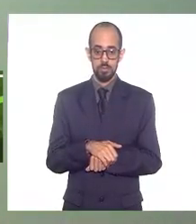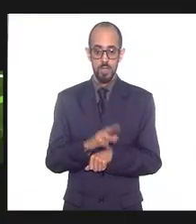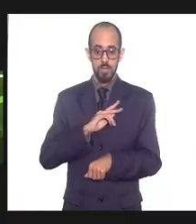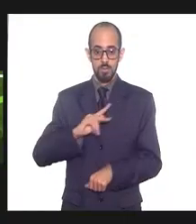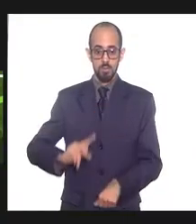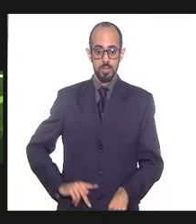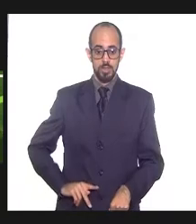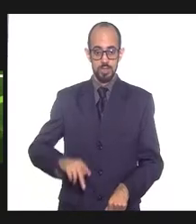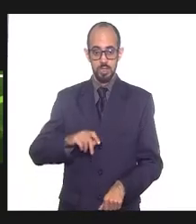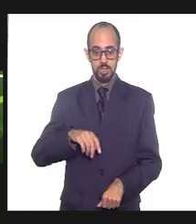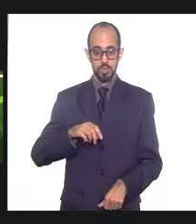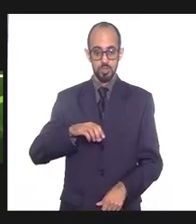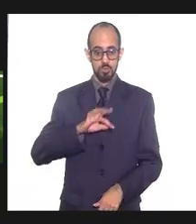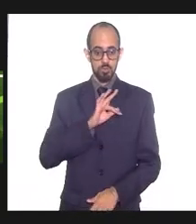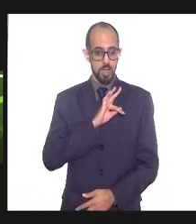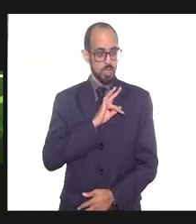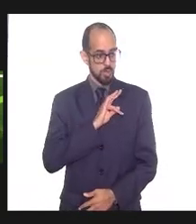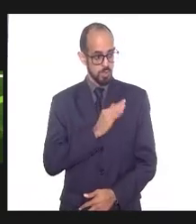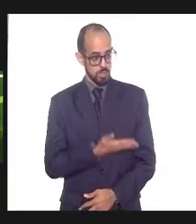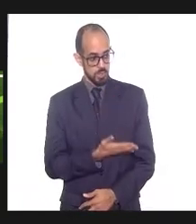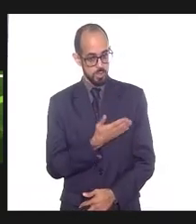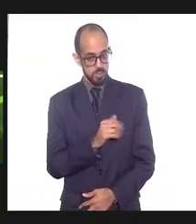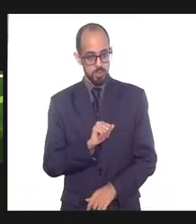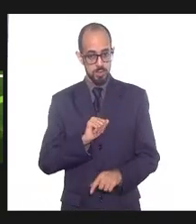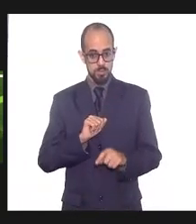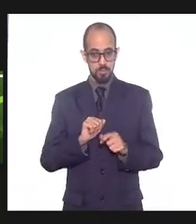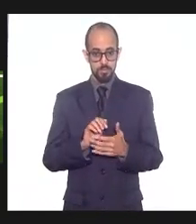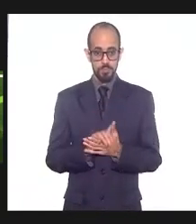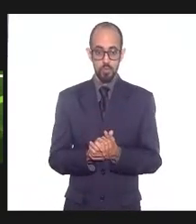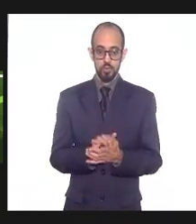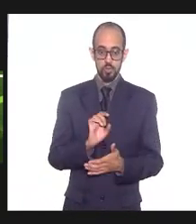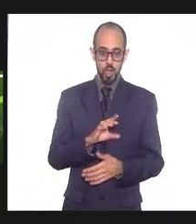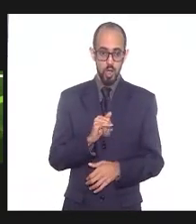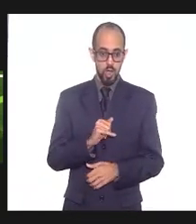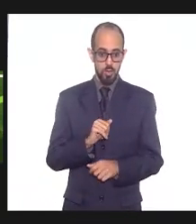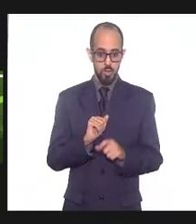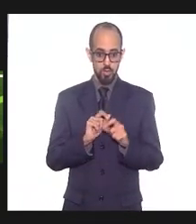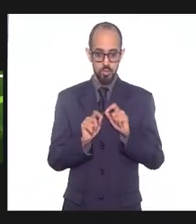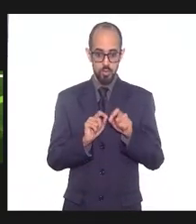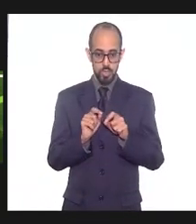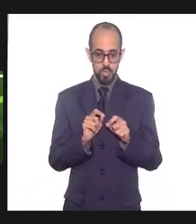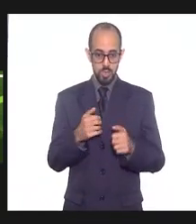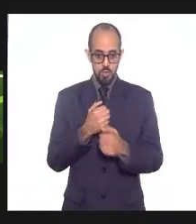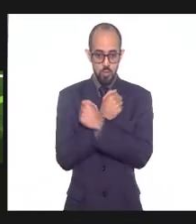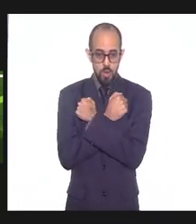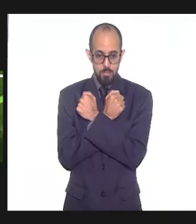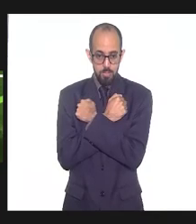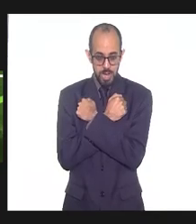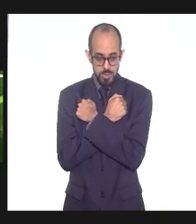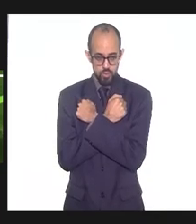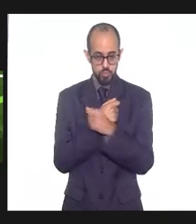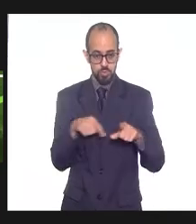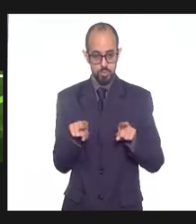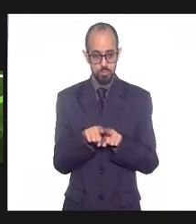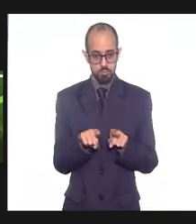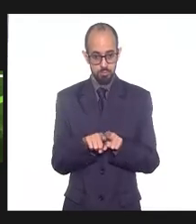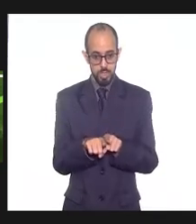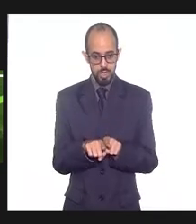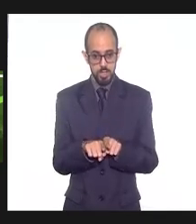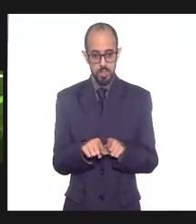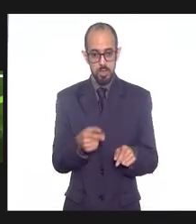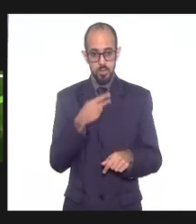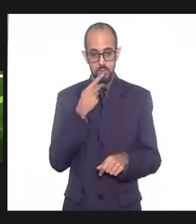Presidente Marta Rocha, presidente. Não, é só para dar um abraço aqui, dizer para